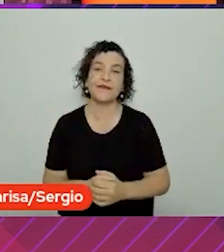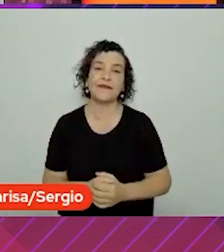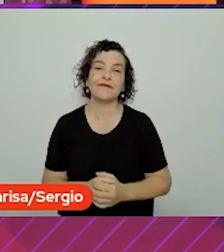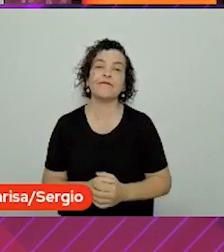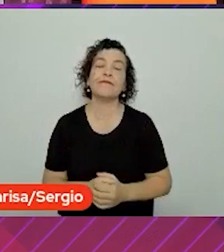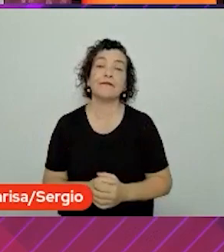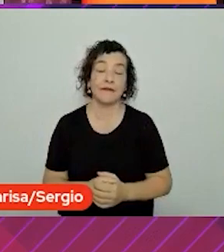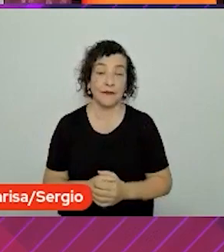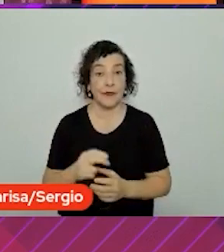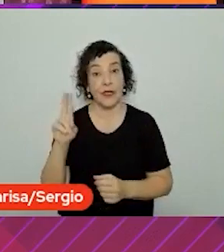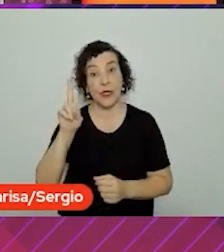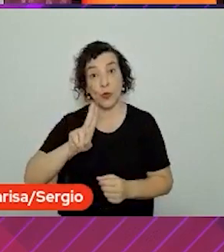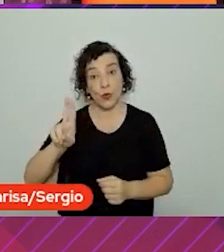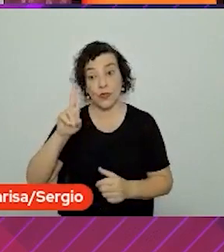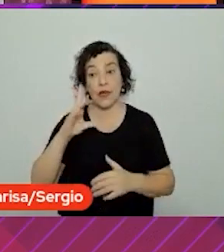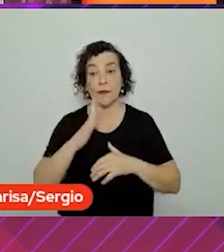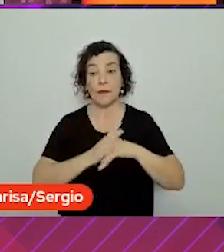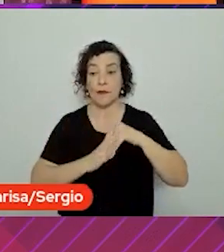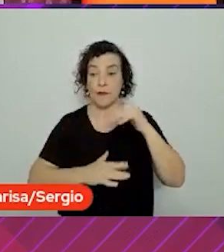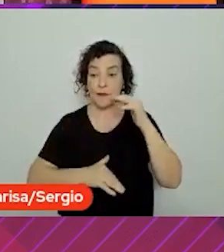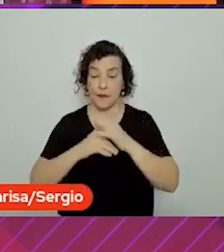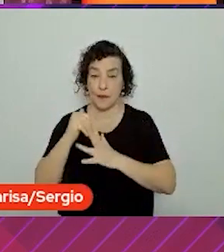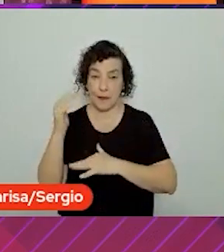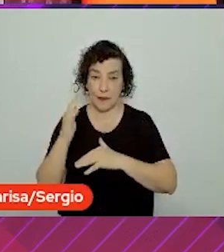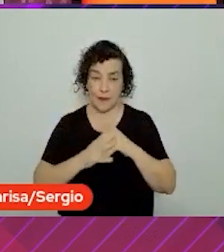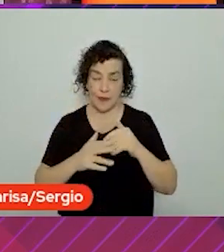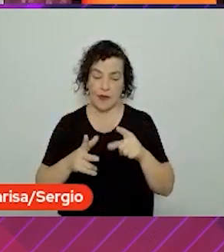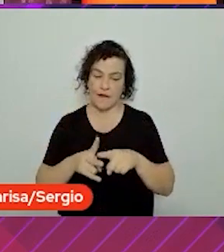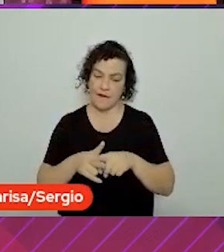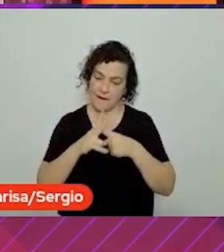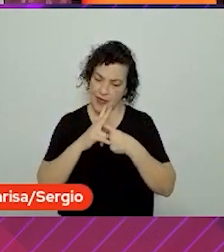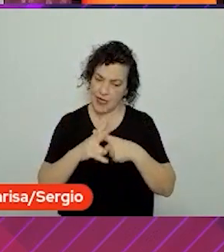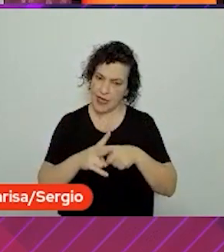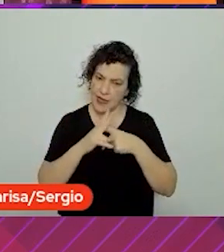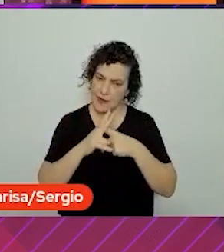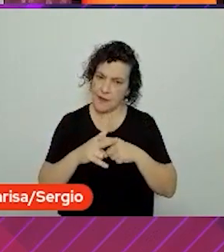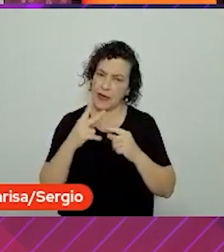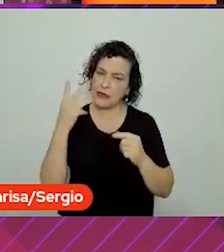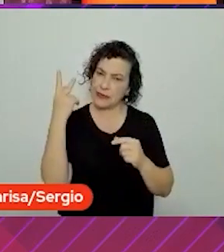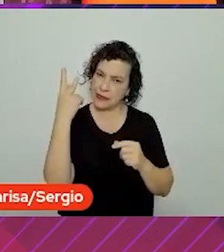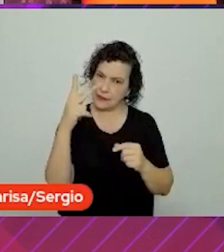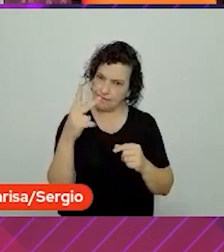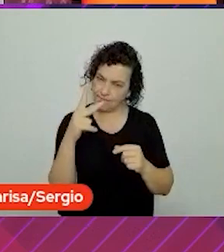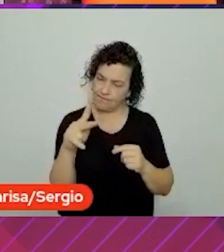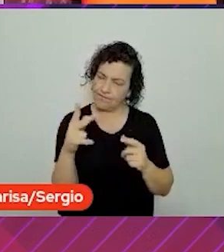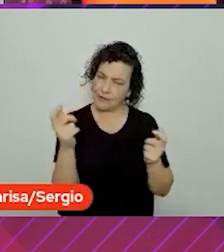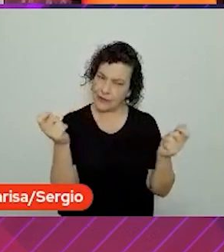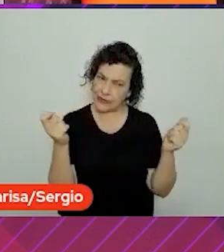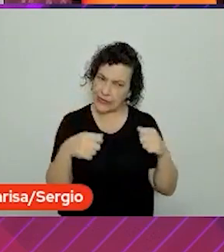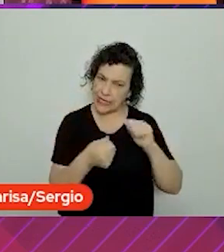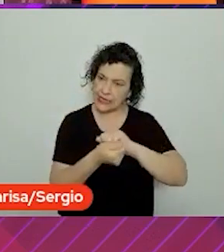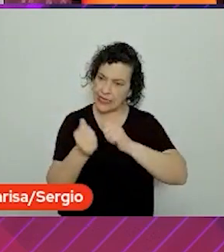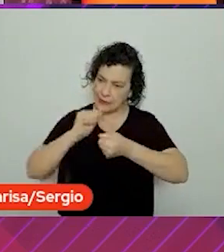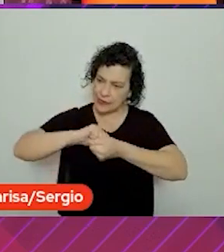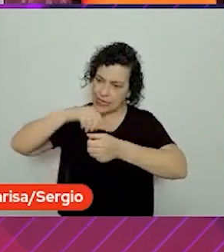E usar as práticas, usar as ferramentas que existem na sua caixa da melhor forma possível,